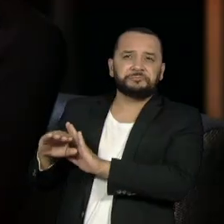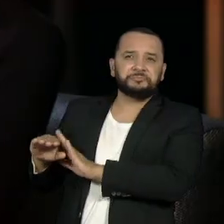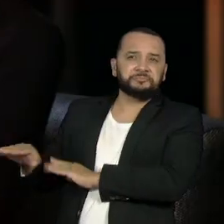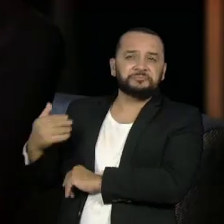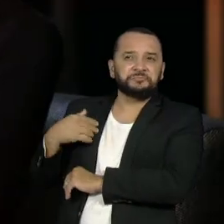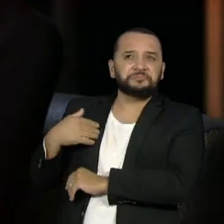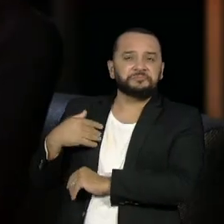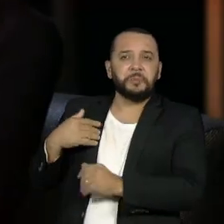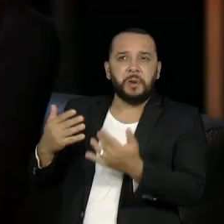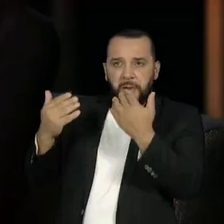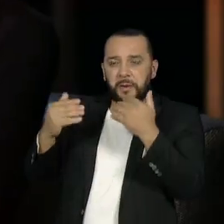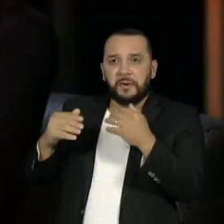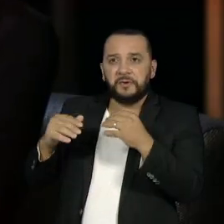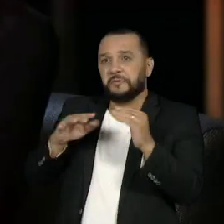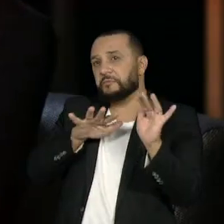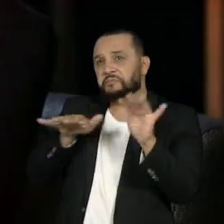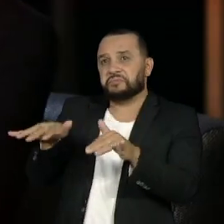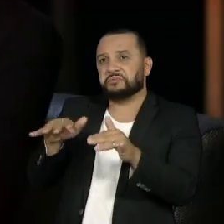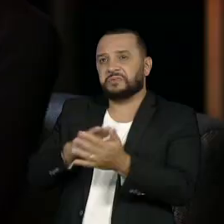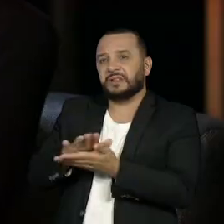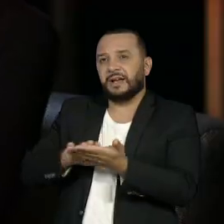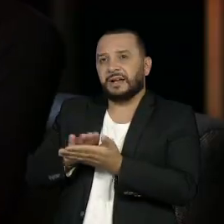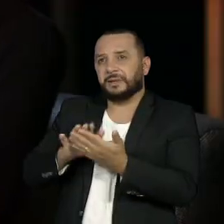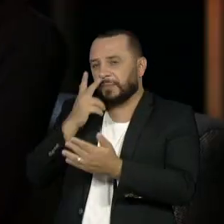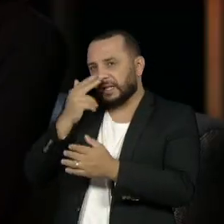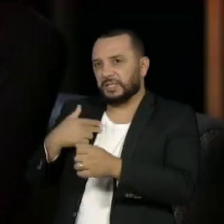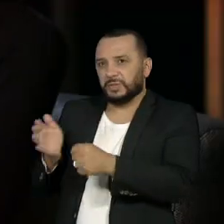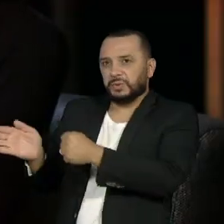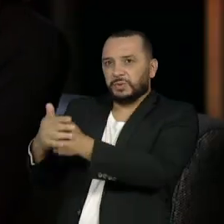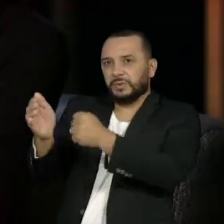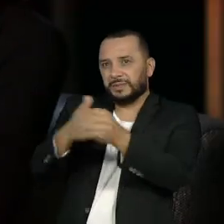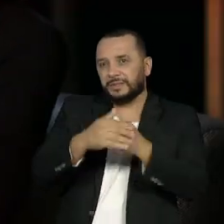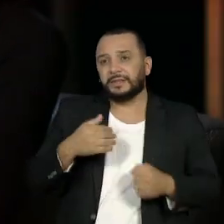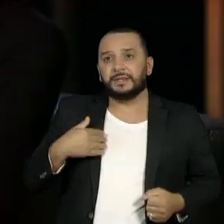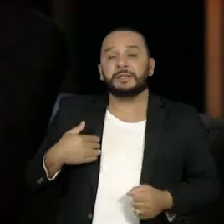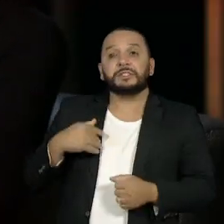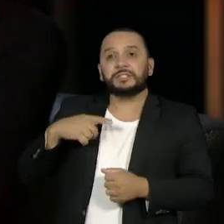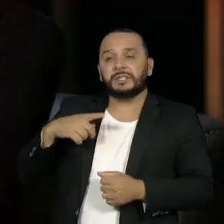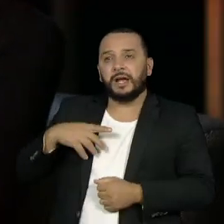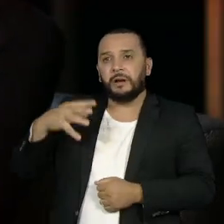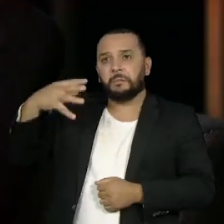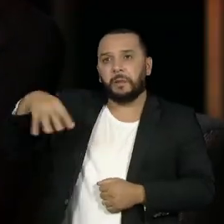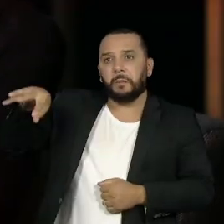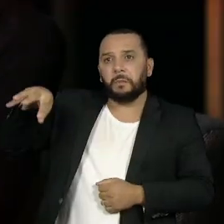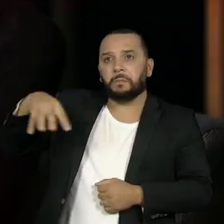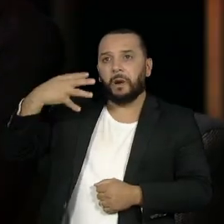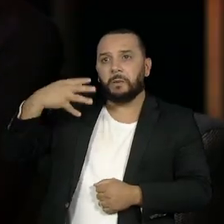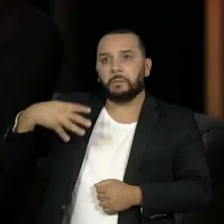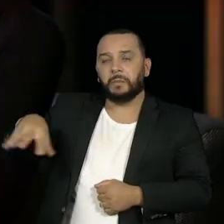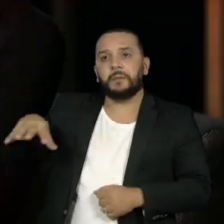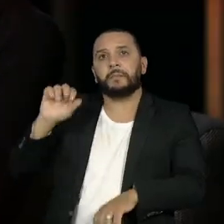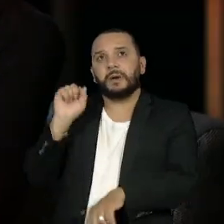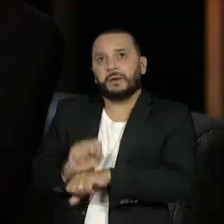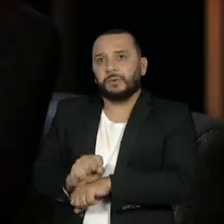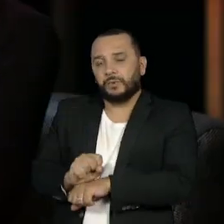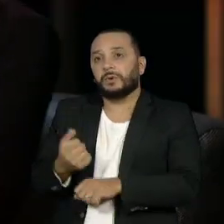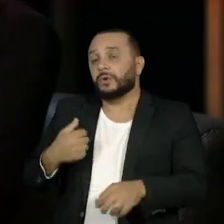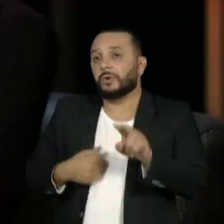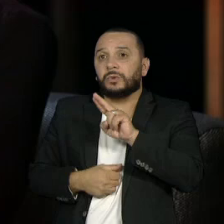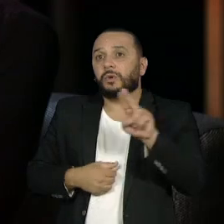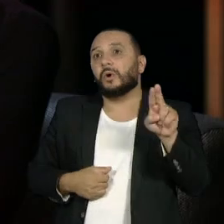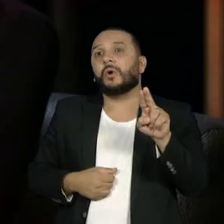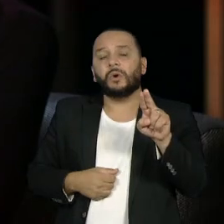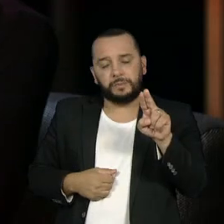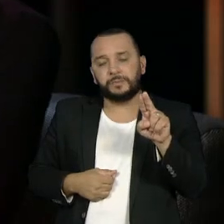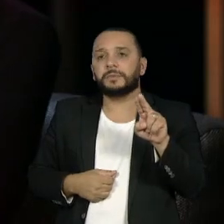invisível aos olhos dos saudáveis ou seja os sinos pararam de badalar os nomes dos Mortos deixaram de entrar